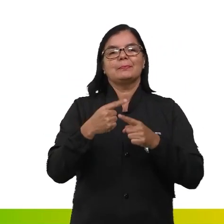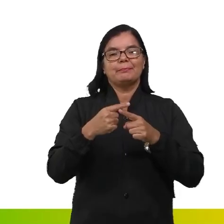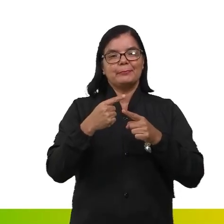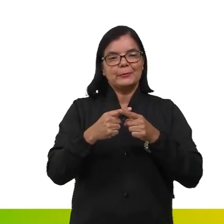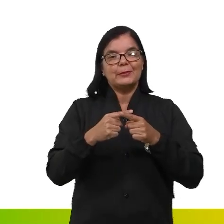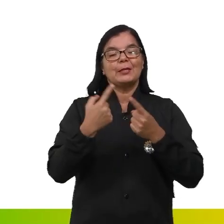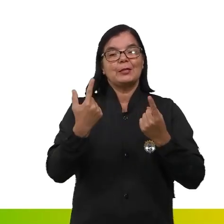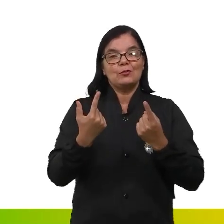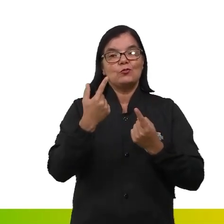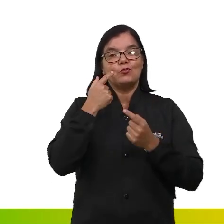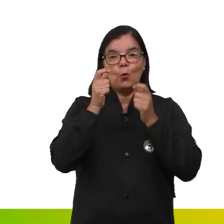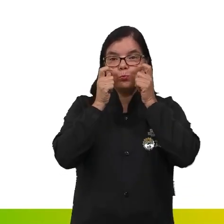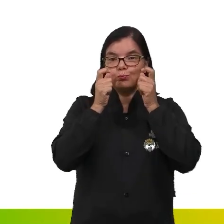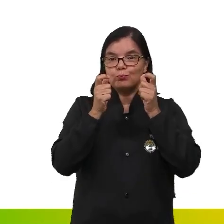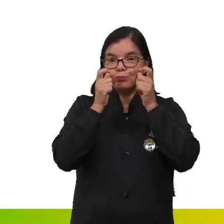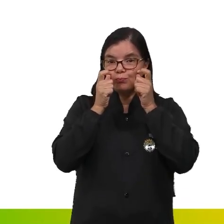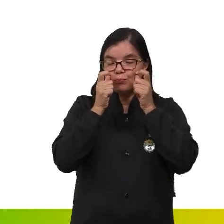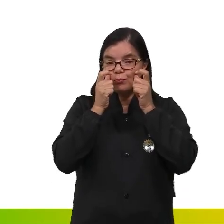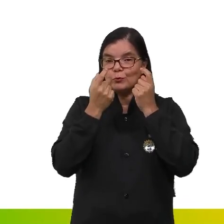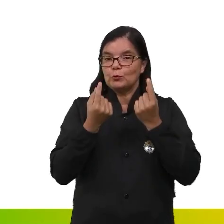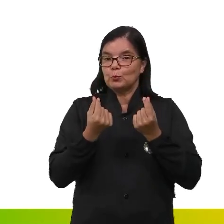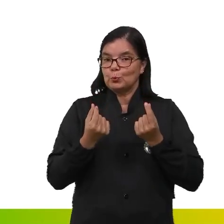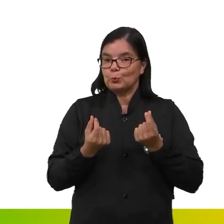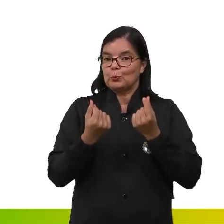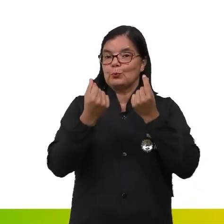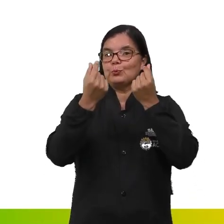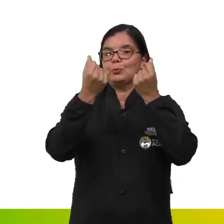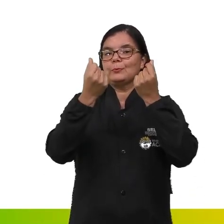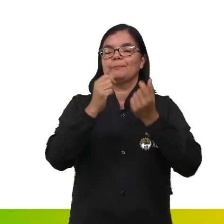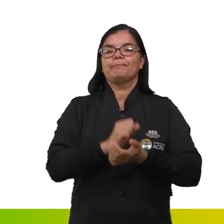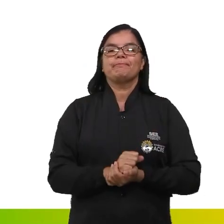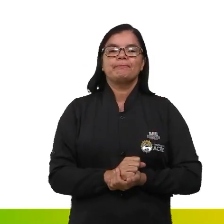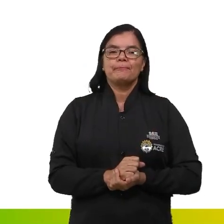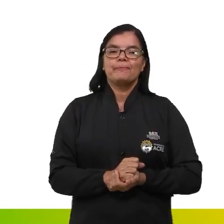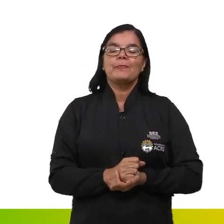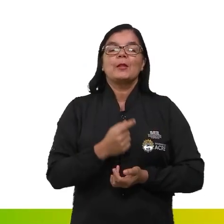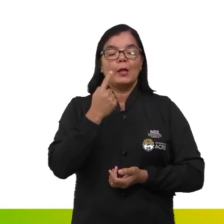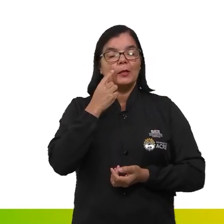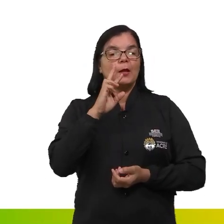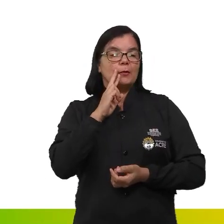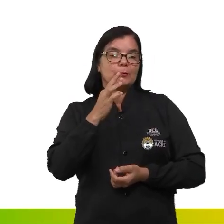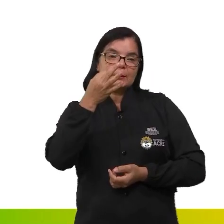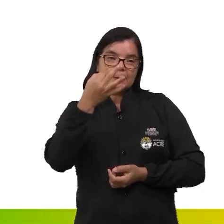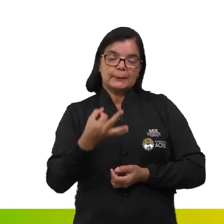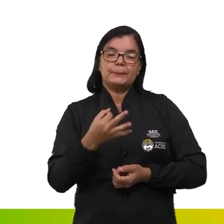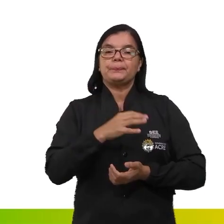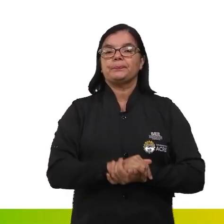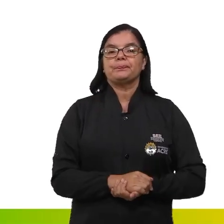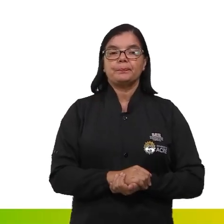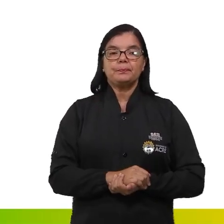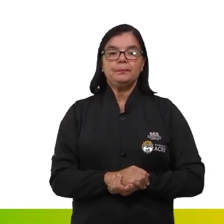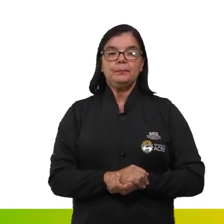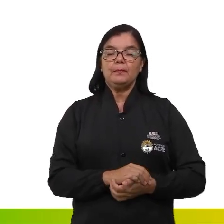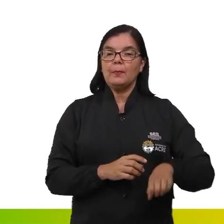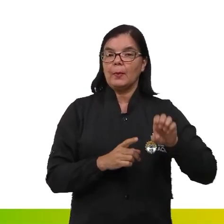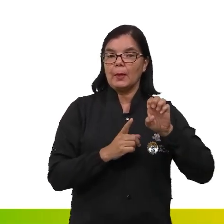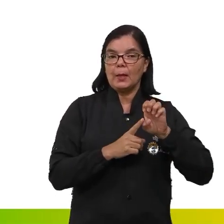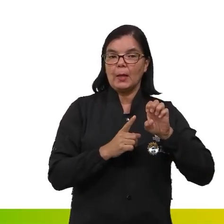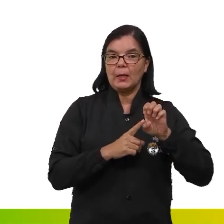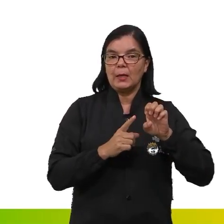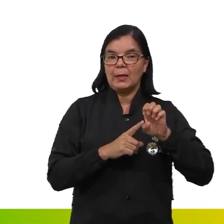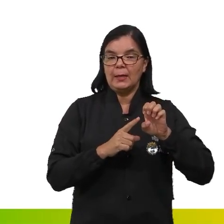questão de interesse em obter lucro, tá? Assertiva correta, letra D. Letra